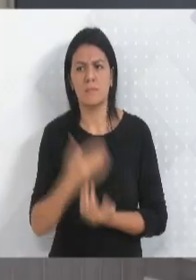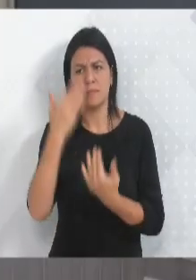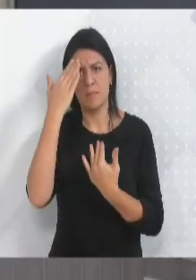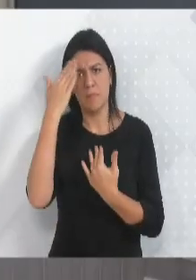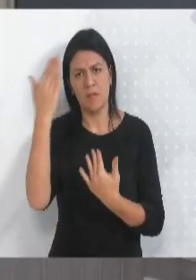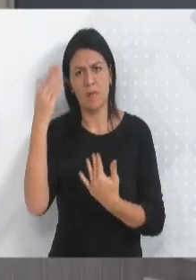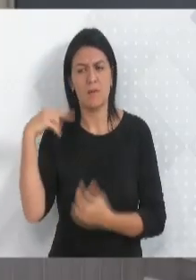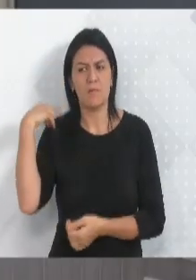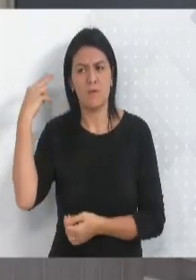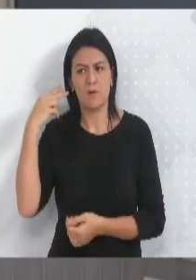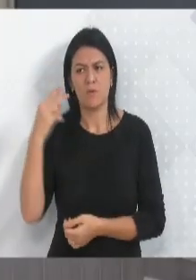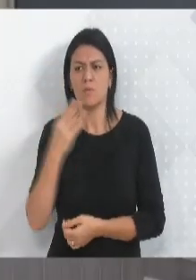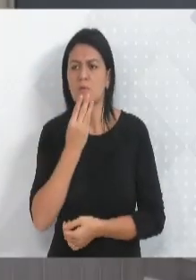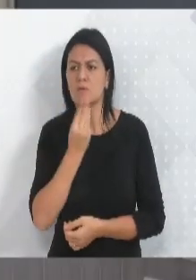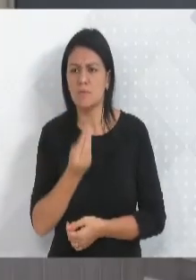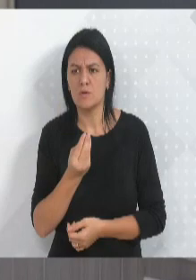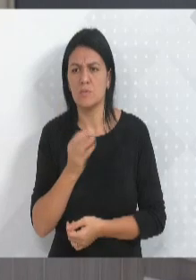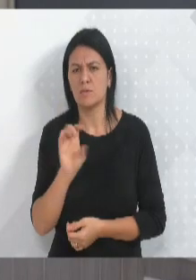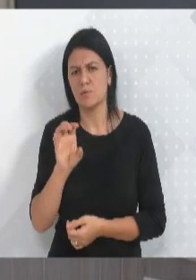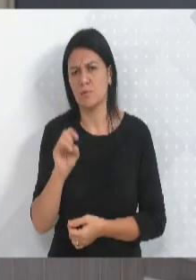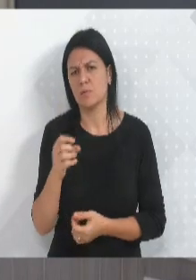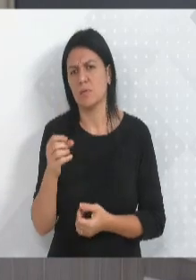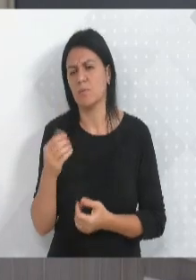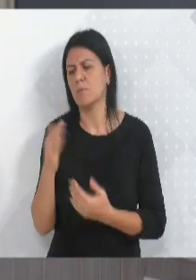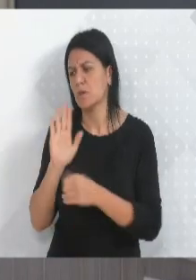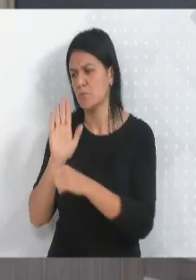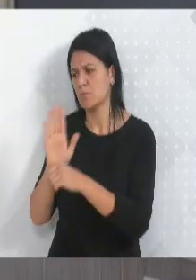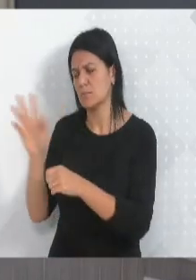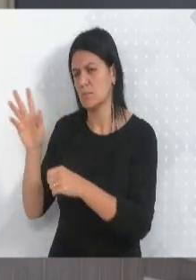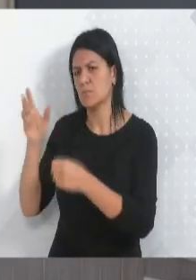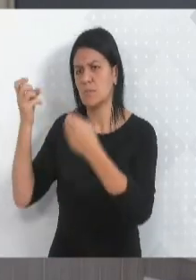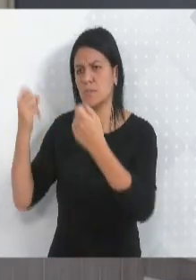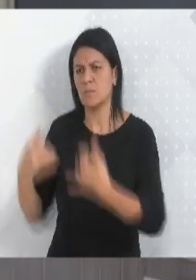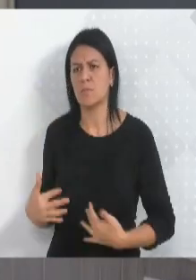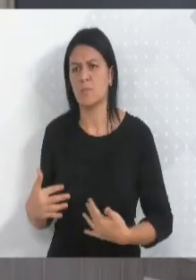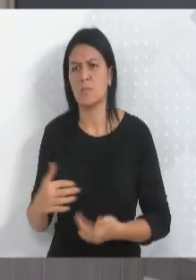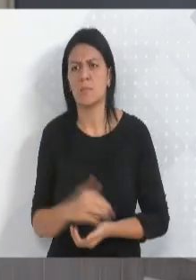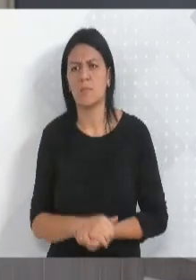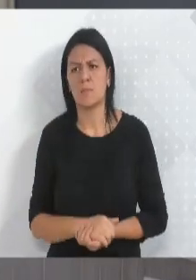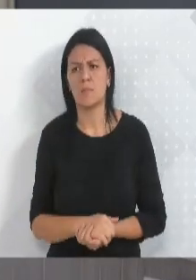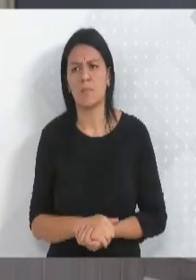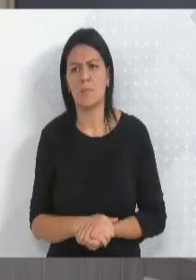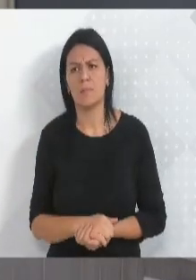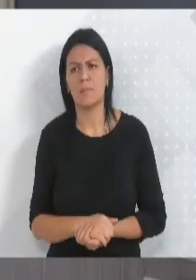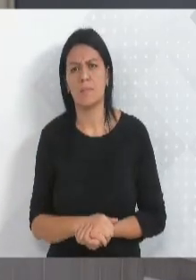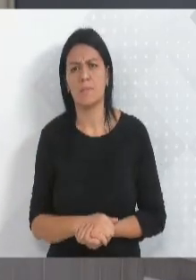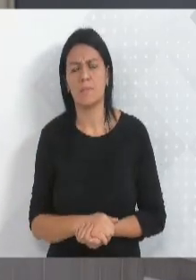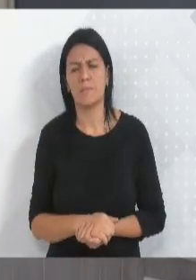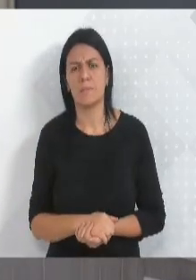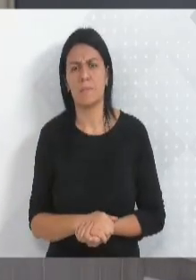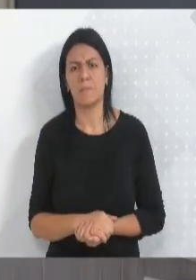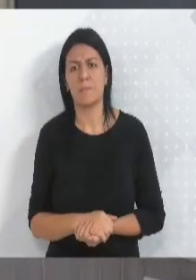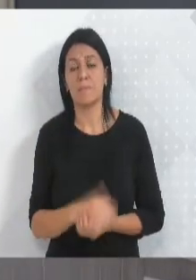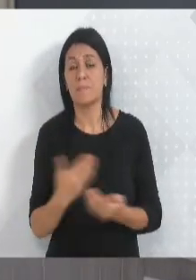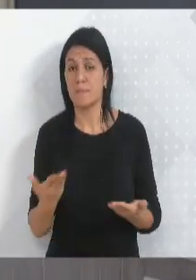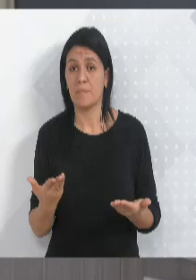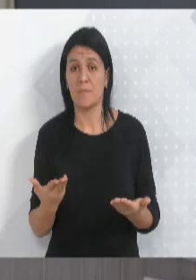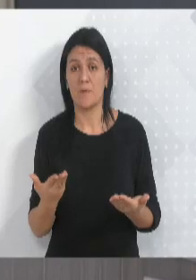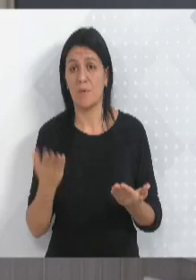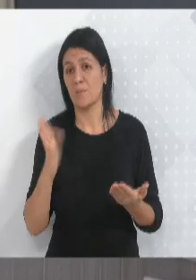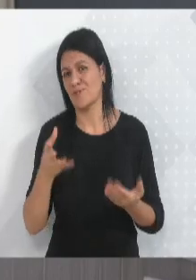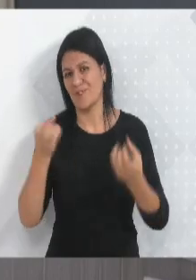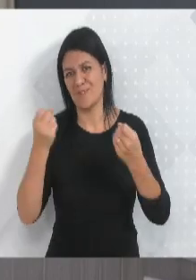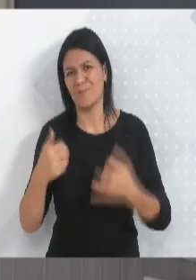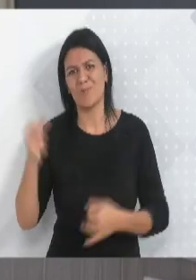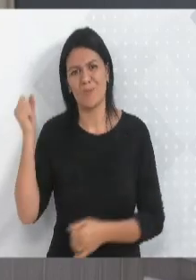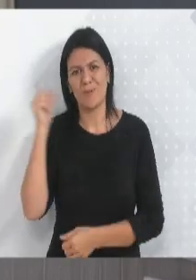vereador. Professor Gilson, só para colaborar com a sua fala, engrandecer e dar musculatura a isso, dizer de que, como diz o vereador Maurício